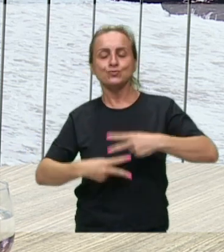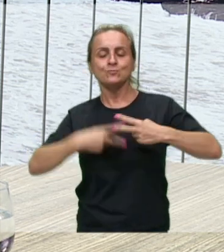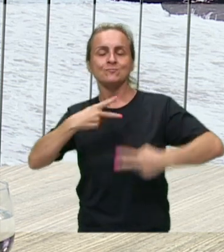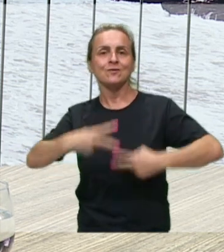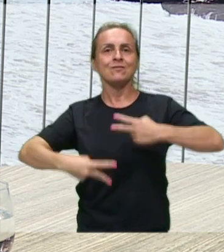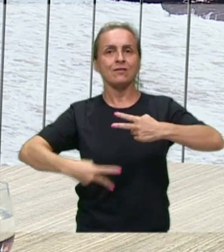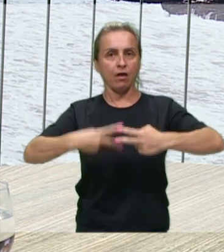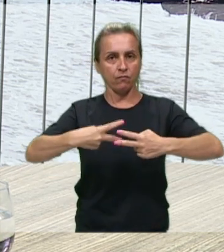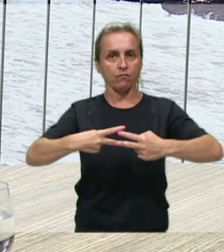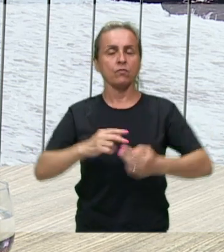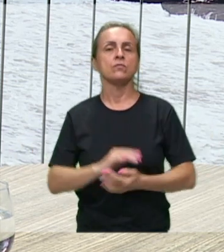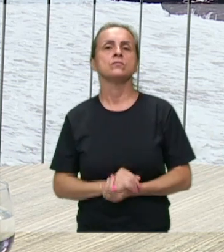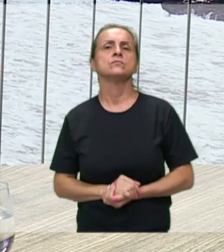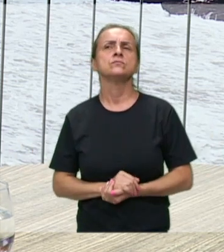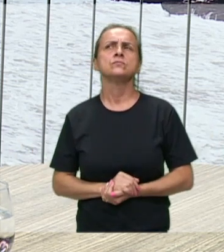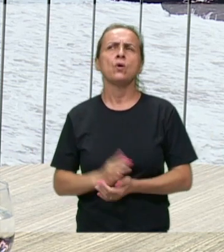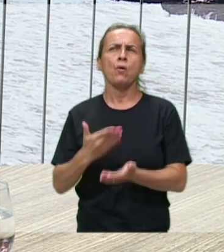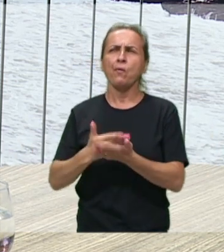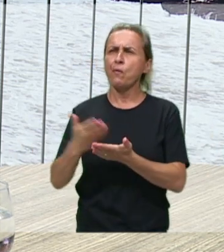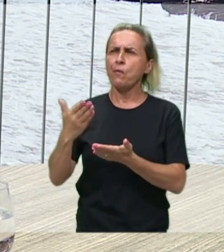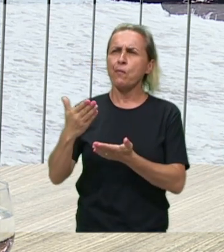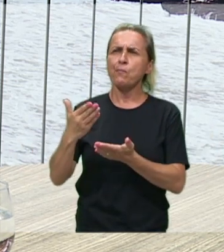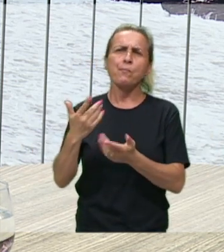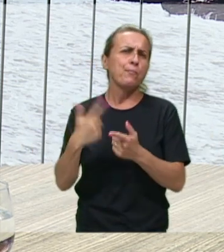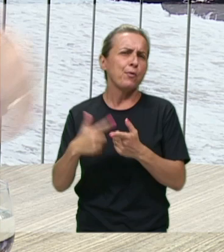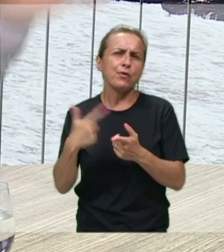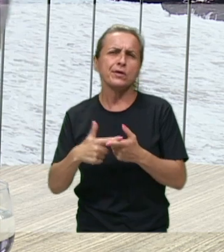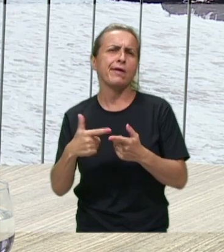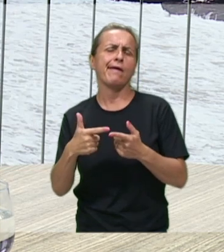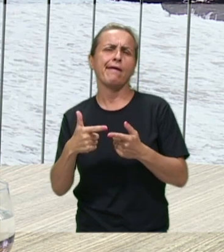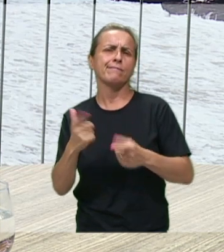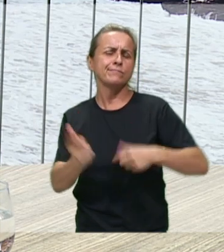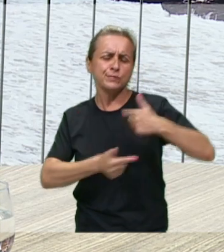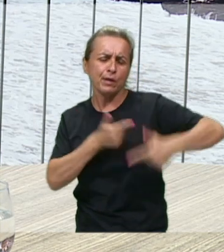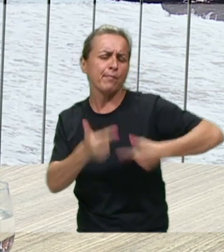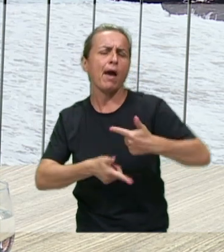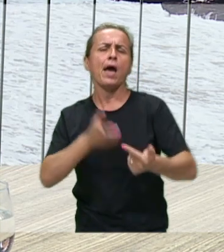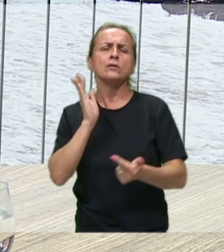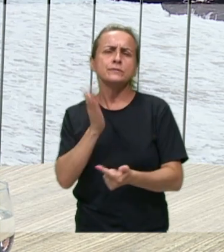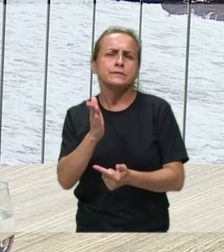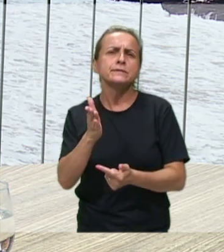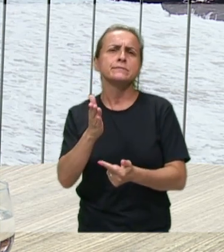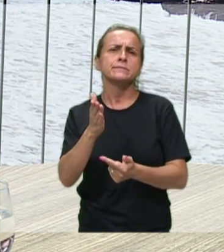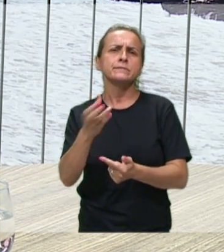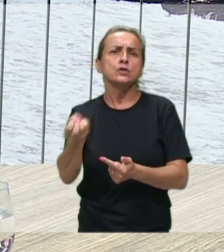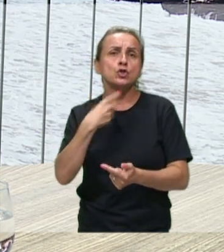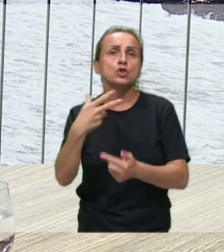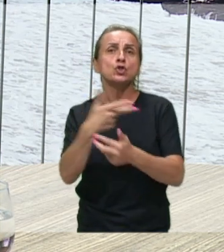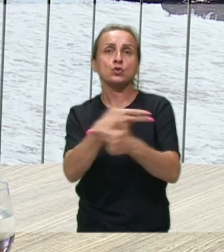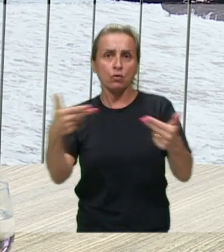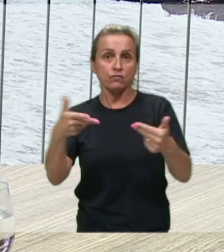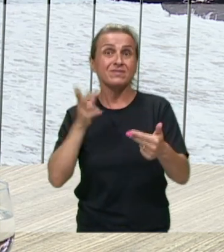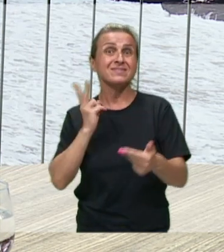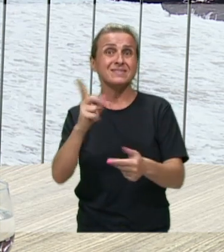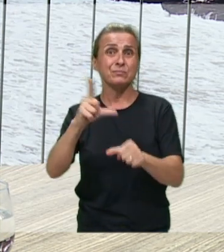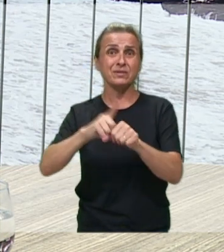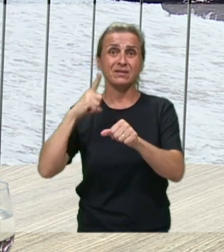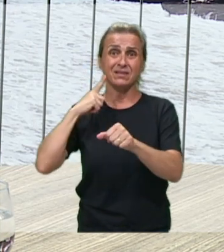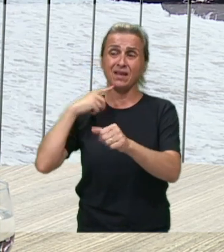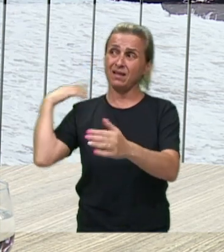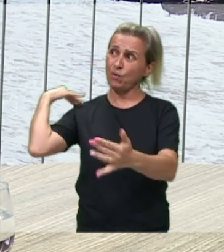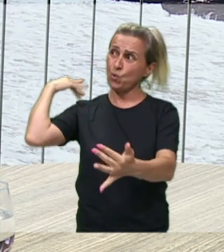existem, desde 1900 e bolinha, digamos assim, com todo respeito, nos 70, as atualizações. Nós compartilhamos dentro